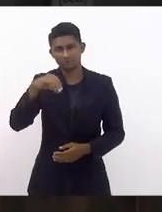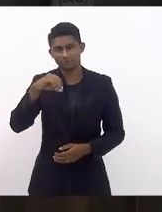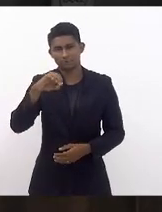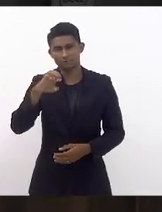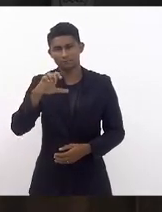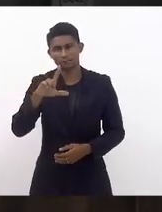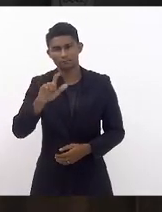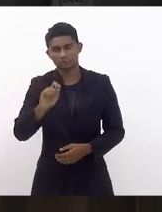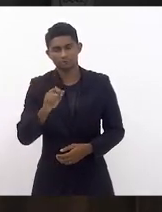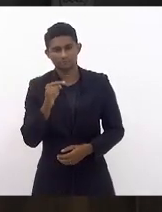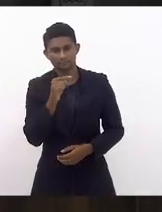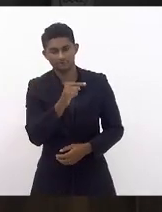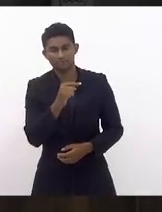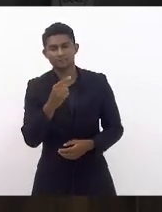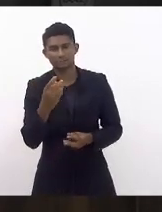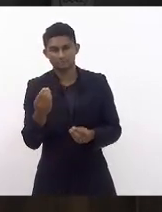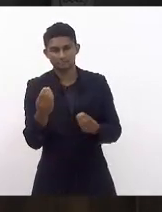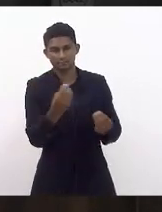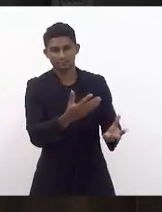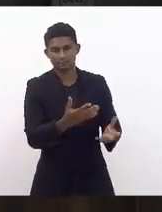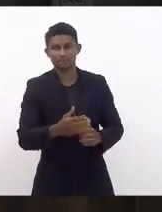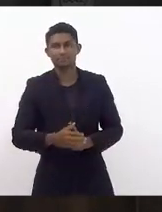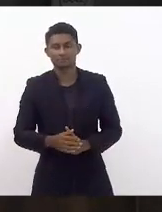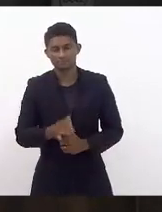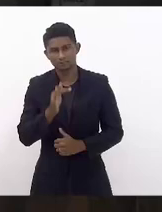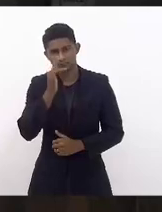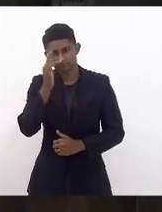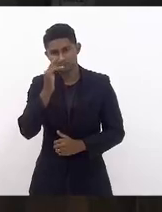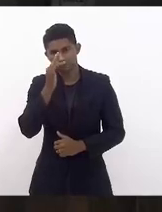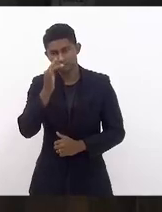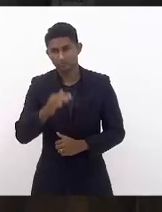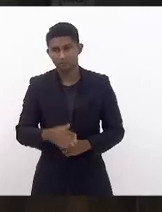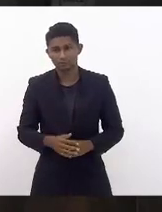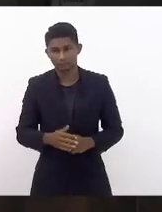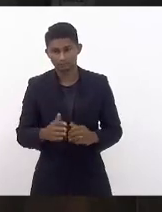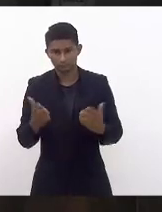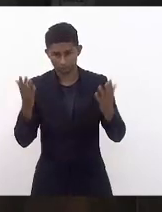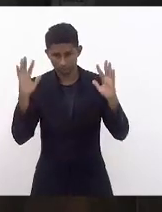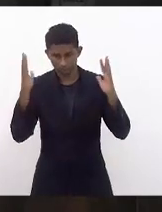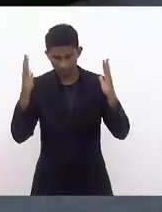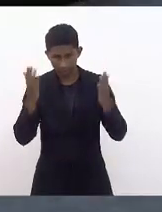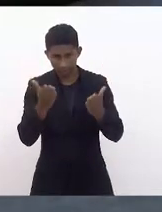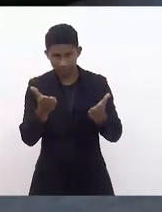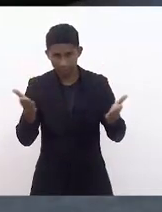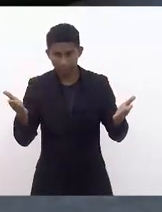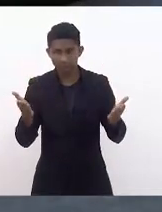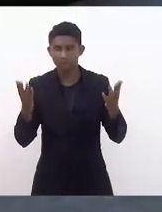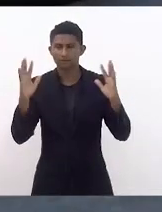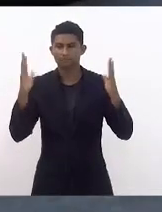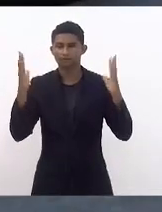netas, receba a nossa homenagem. Vamos aplaudir, gente?